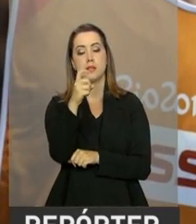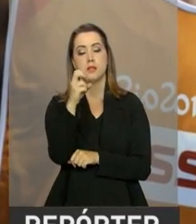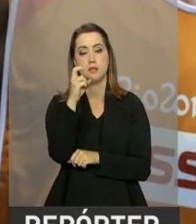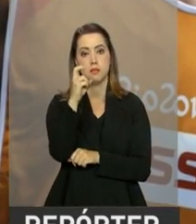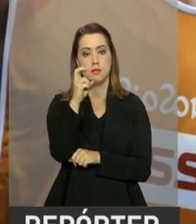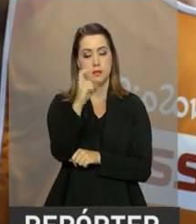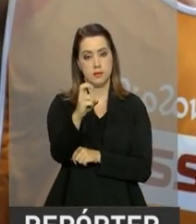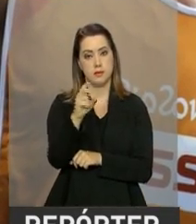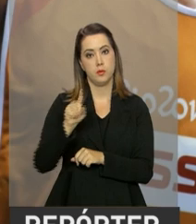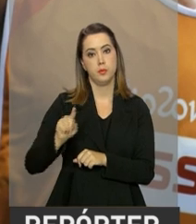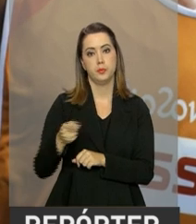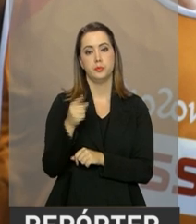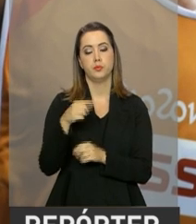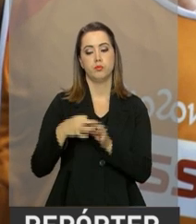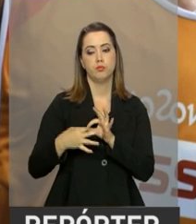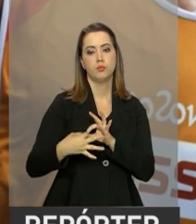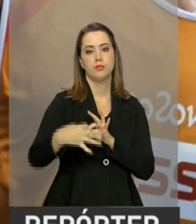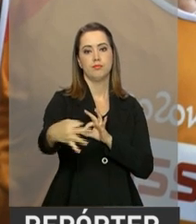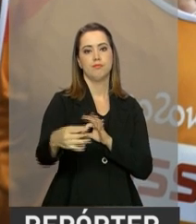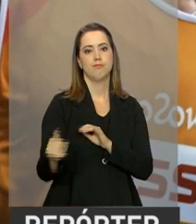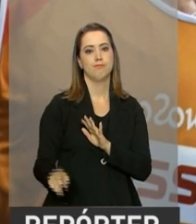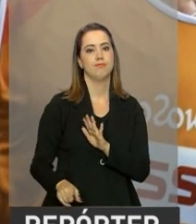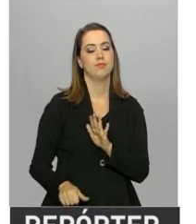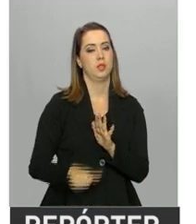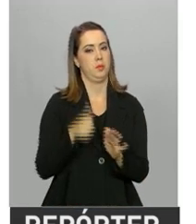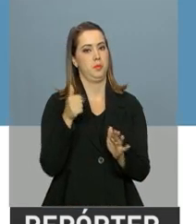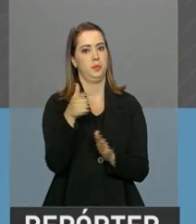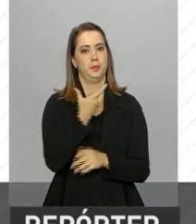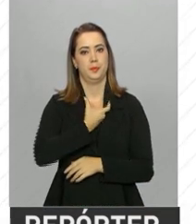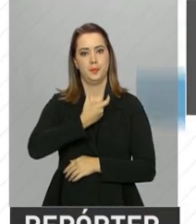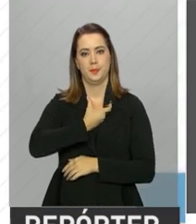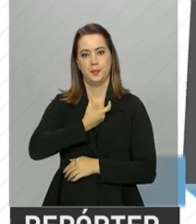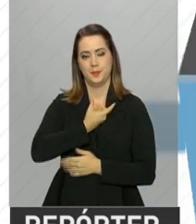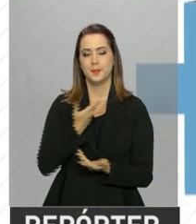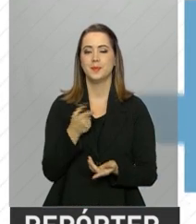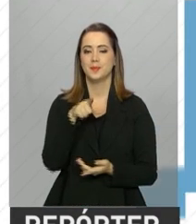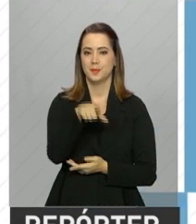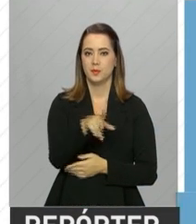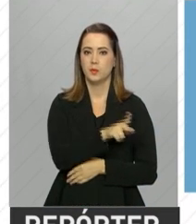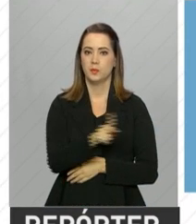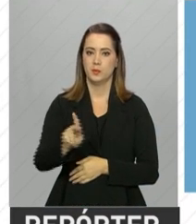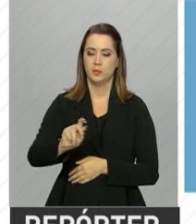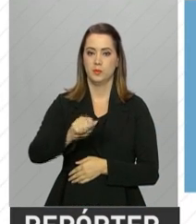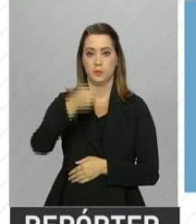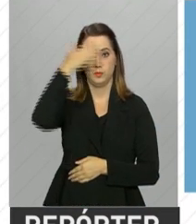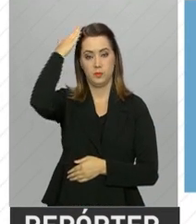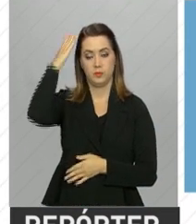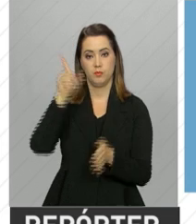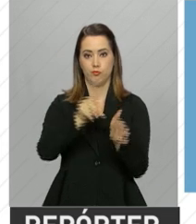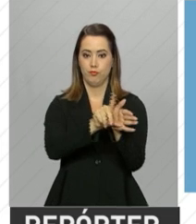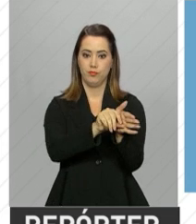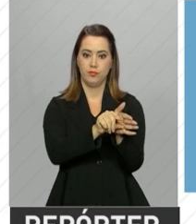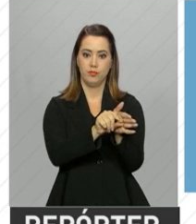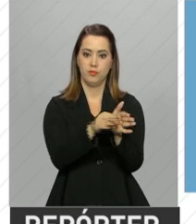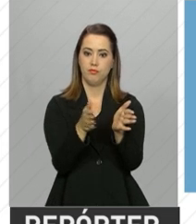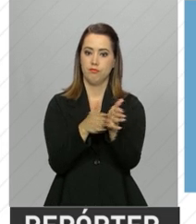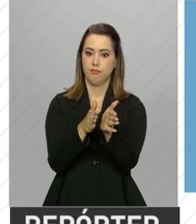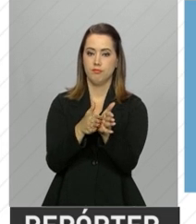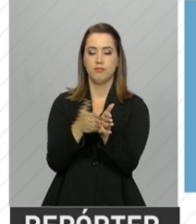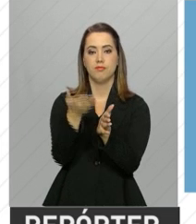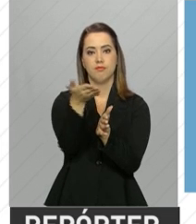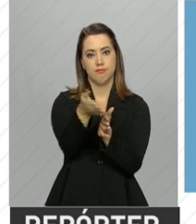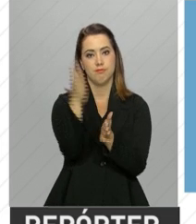Esta foi a primeira medalha brasileira nas Paralimpíadas. O presidente Michel Temer usou uma rede social para parabenizar